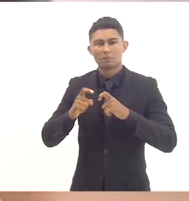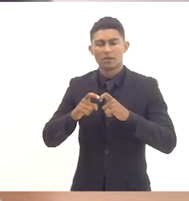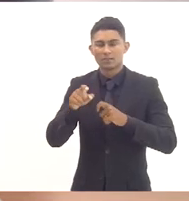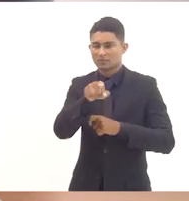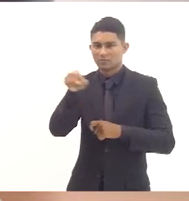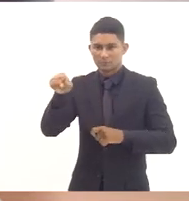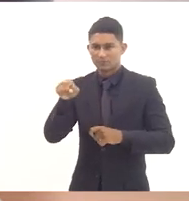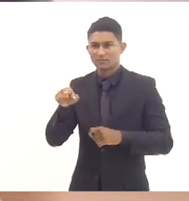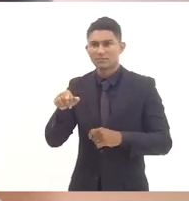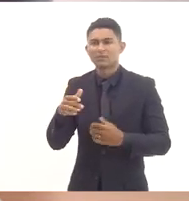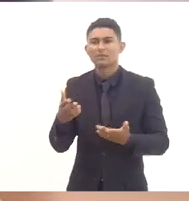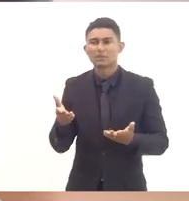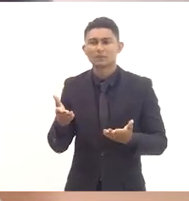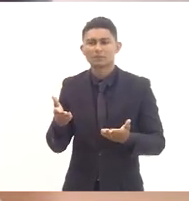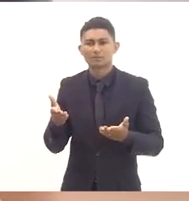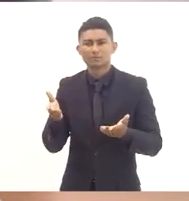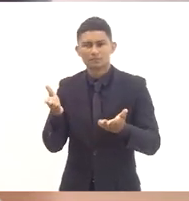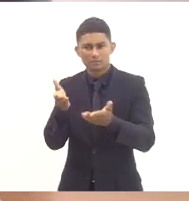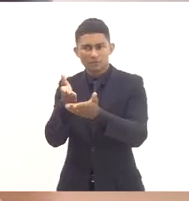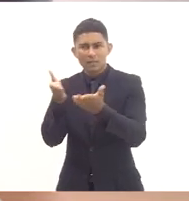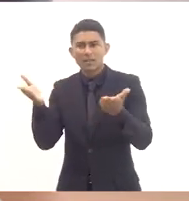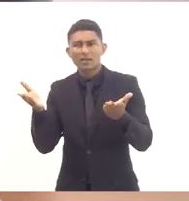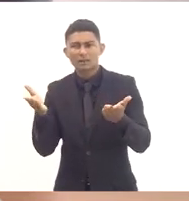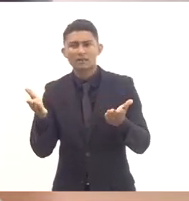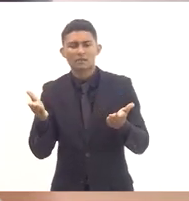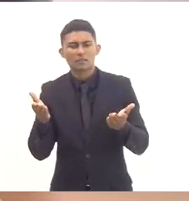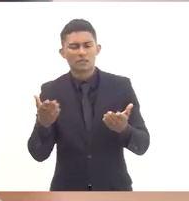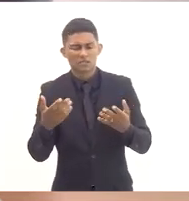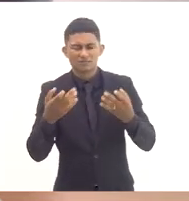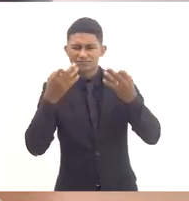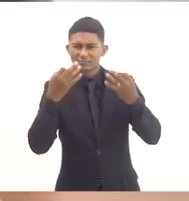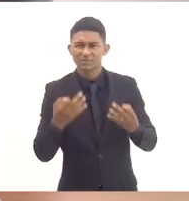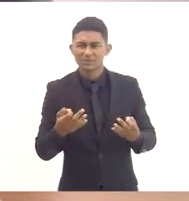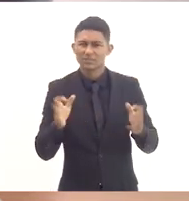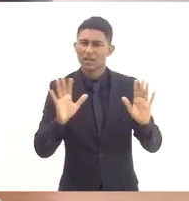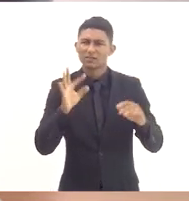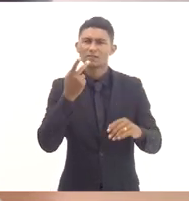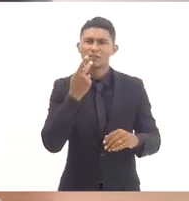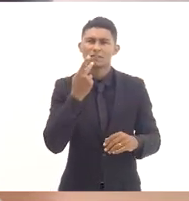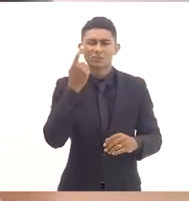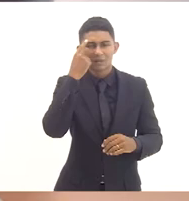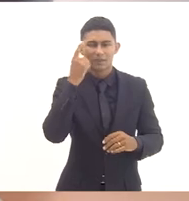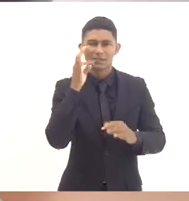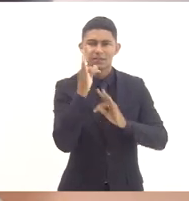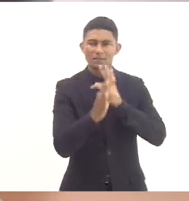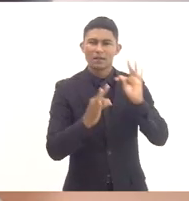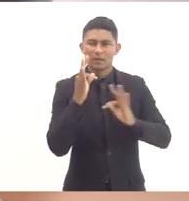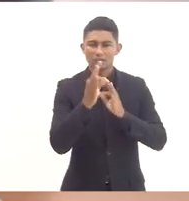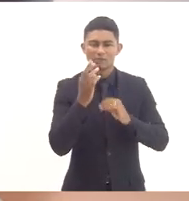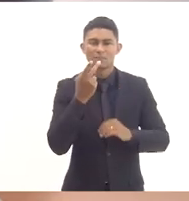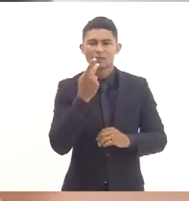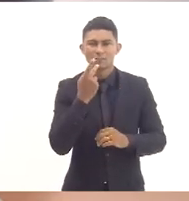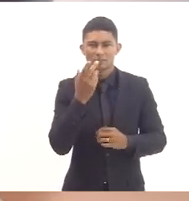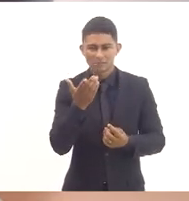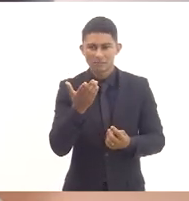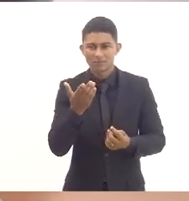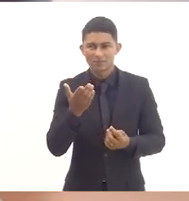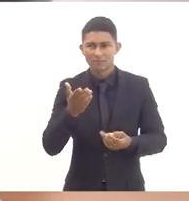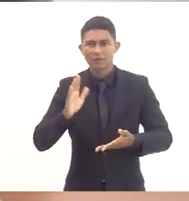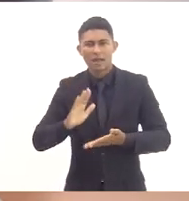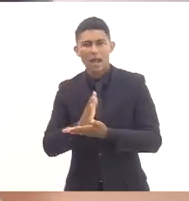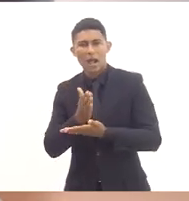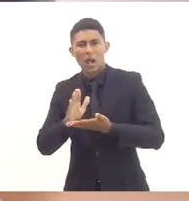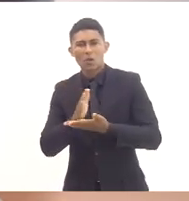que não tem a menor condição de estar ali como você disse em relação ao seu tratamento né da comentários que